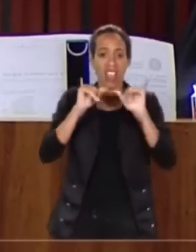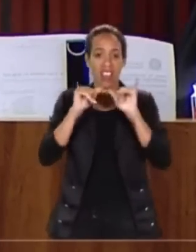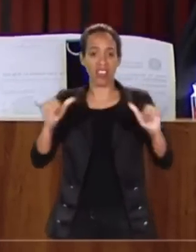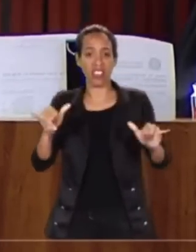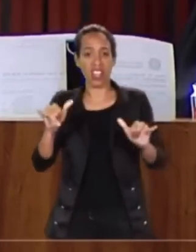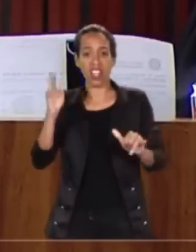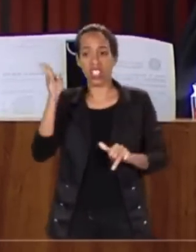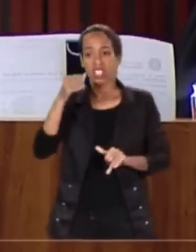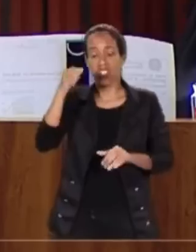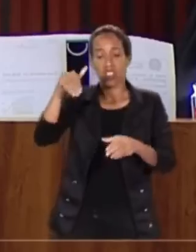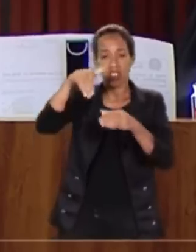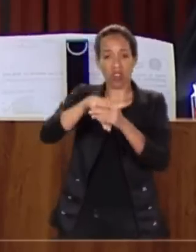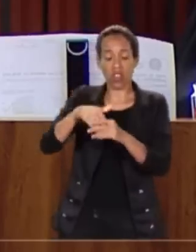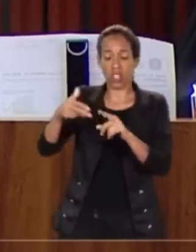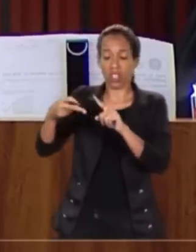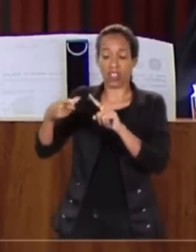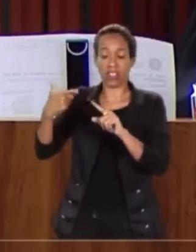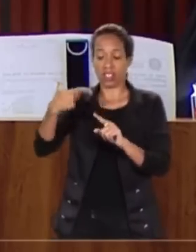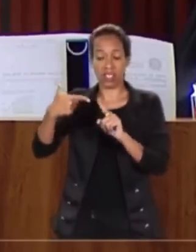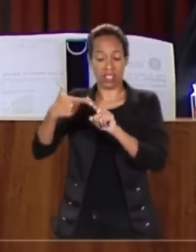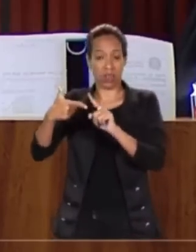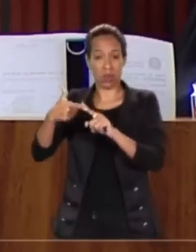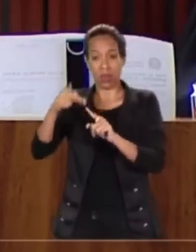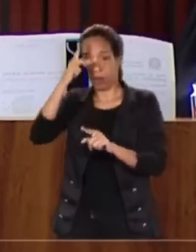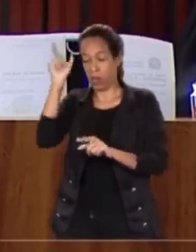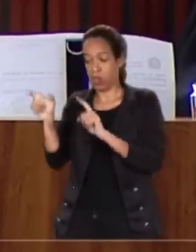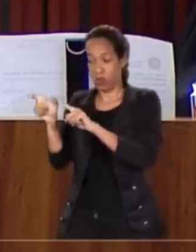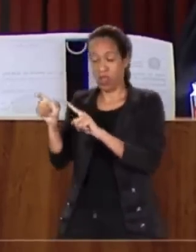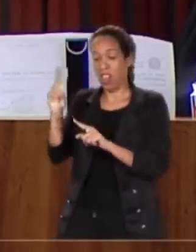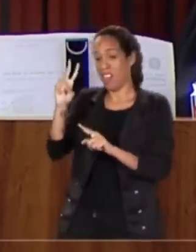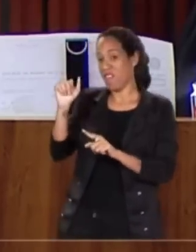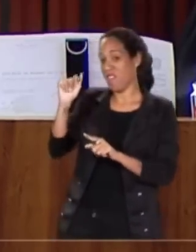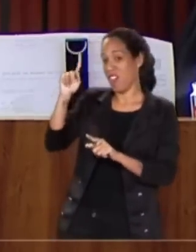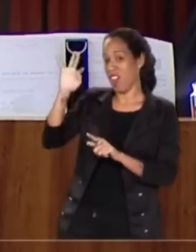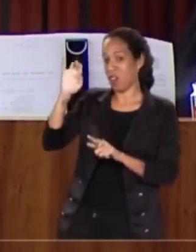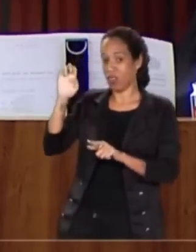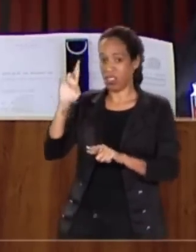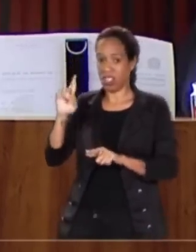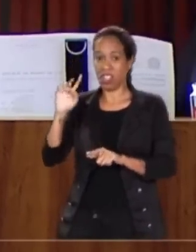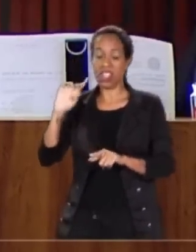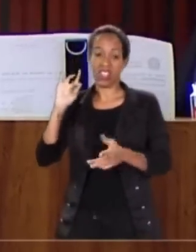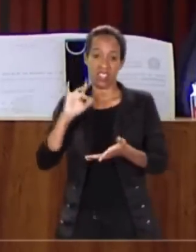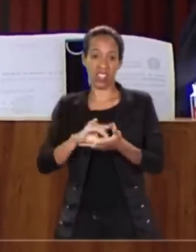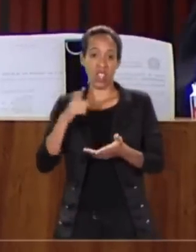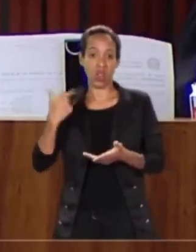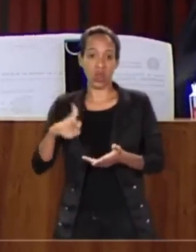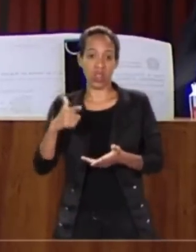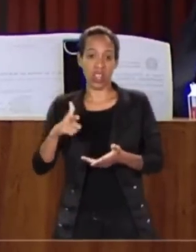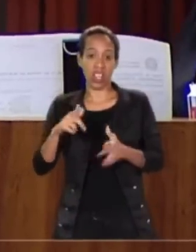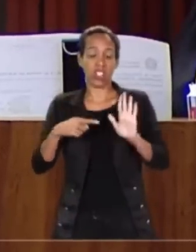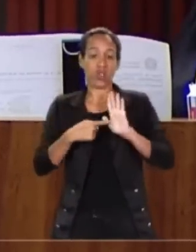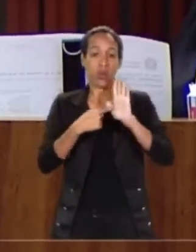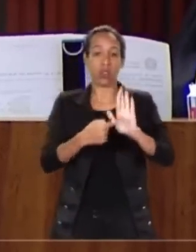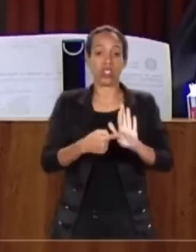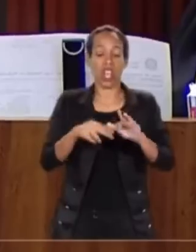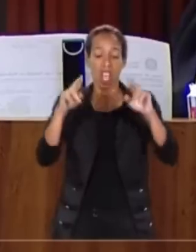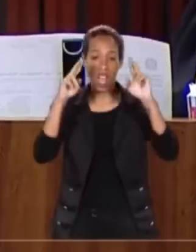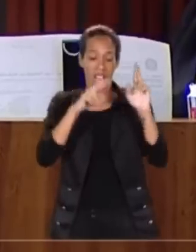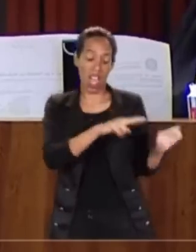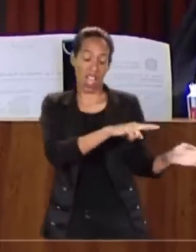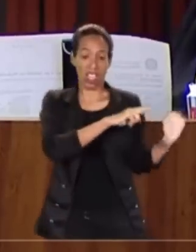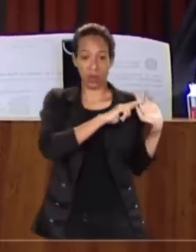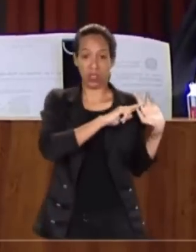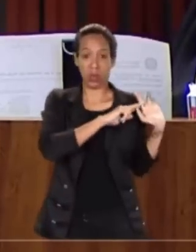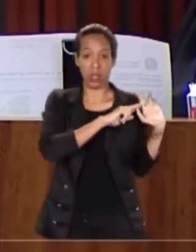a inelegibilidade do segundo investigado Walter Souza Braga Neto em razão de não ter sido demonstrada a sua responsabilidade